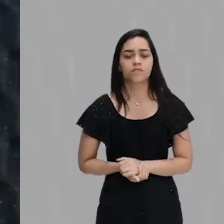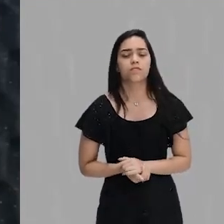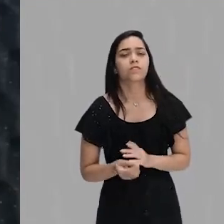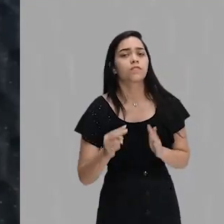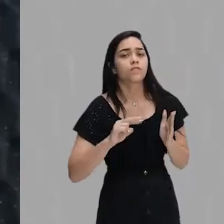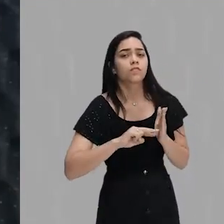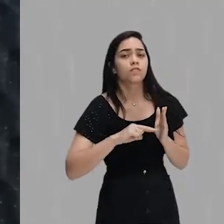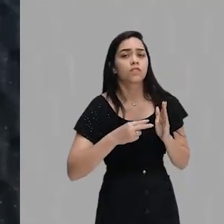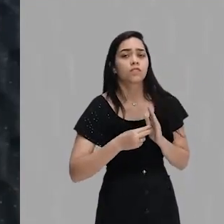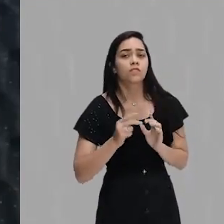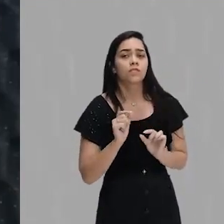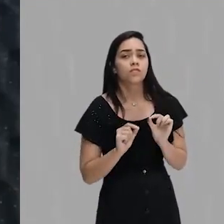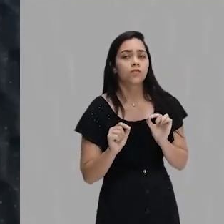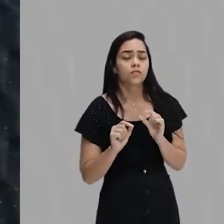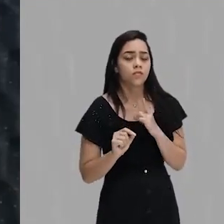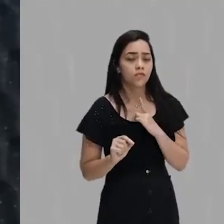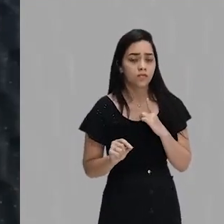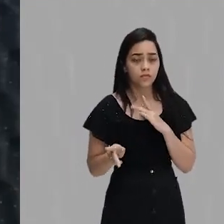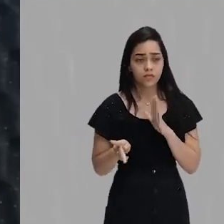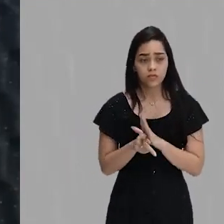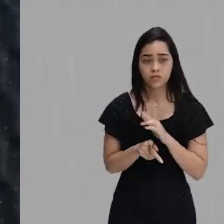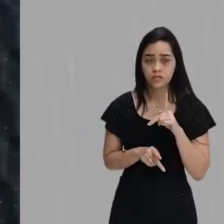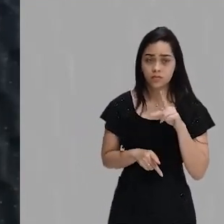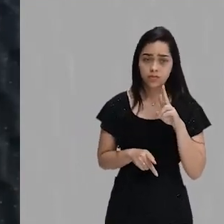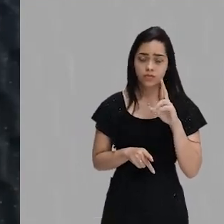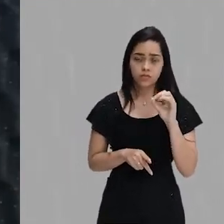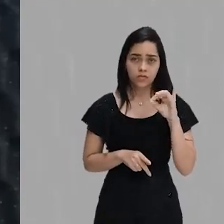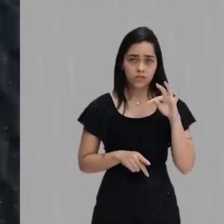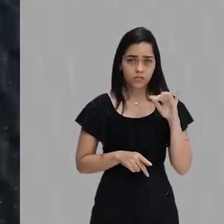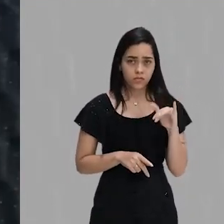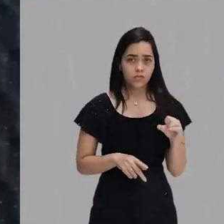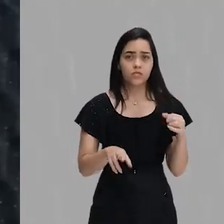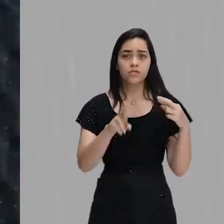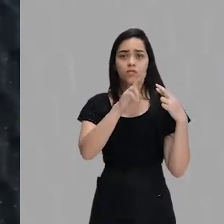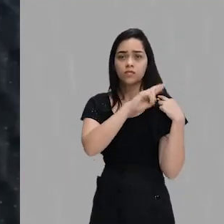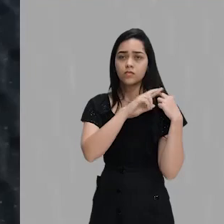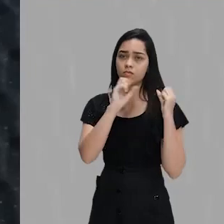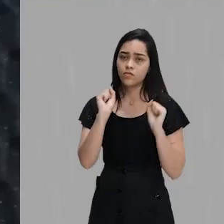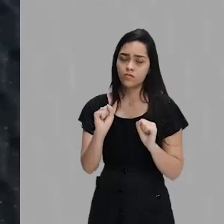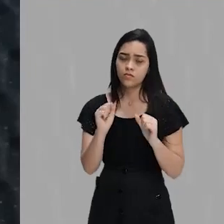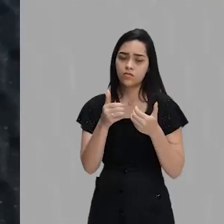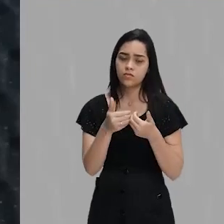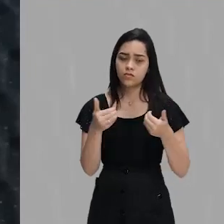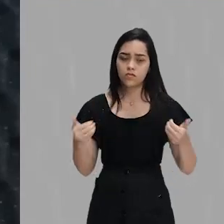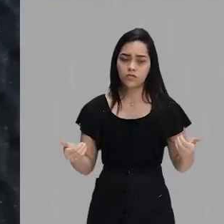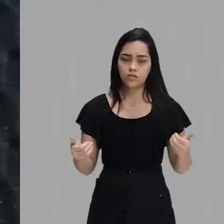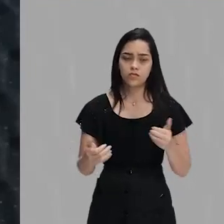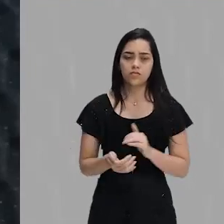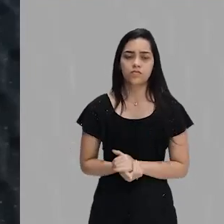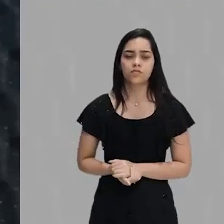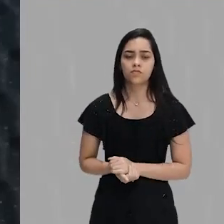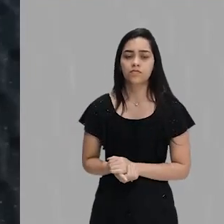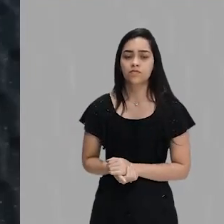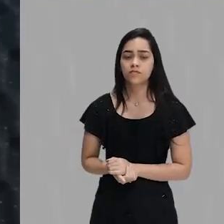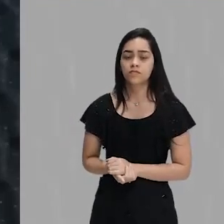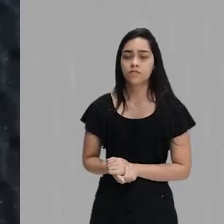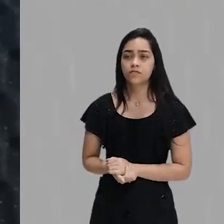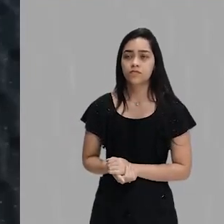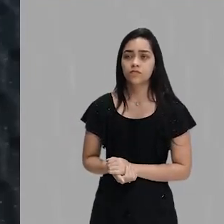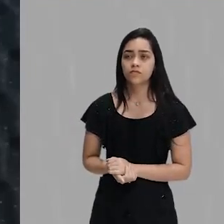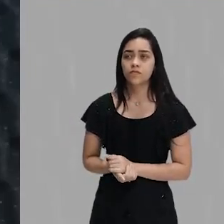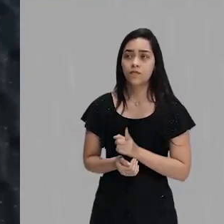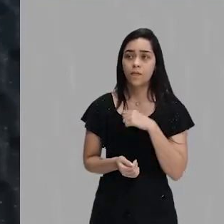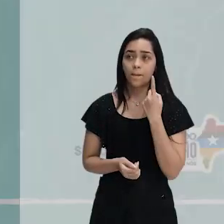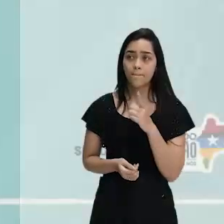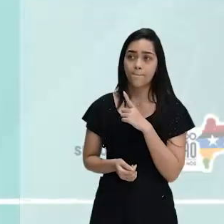ou seja, os fusos mitóticos são as proteínas responsáveis por fazer com que a célula consiga se dividir, ok? E